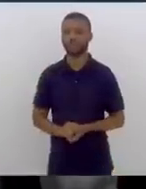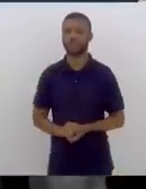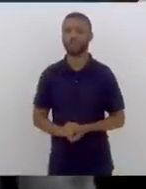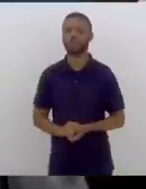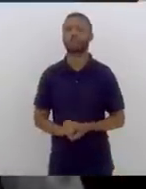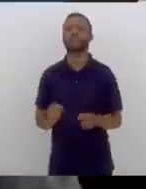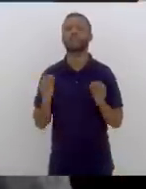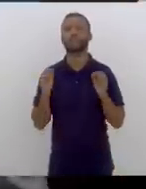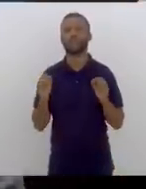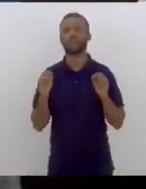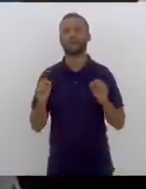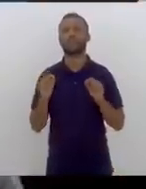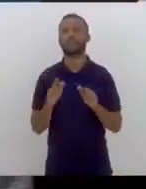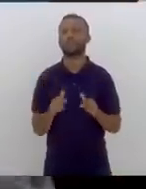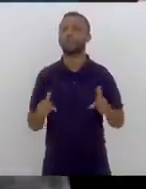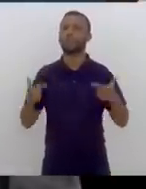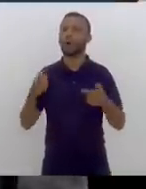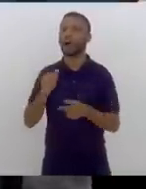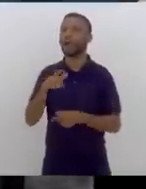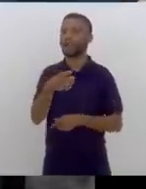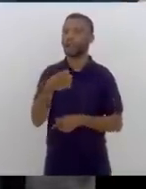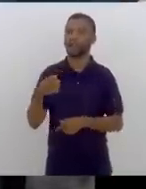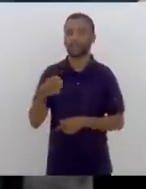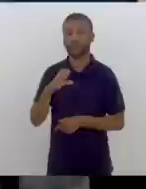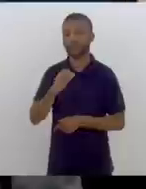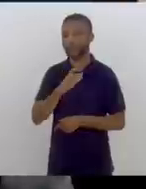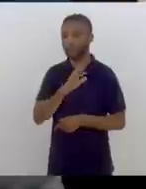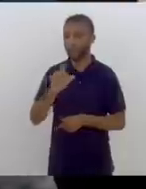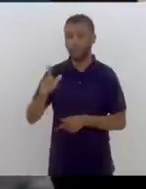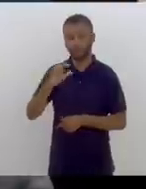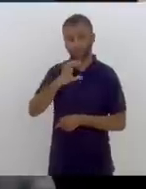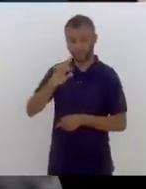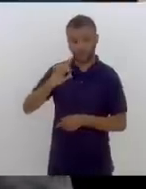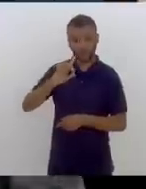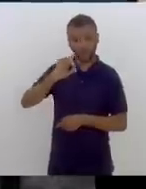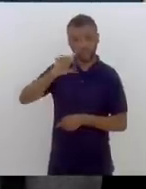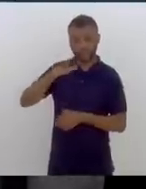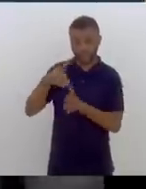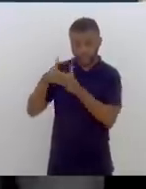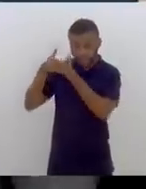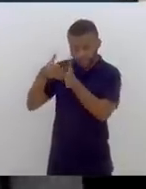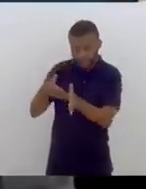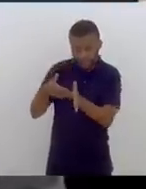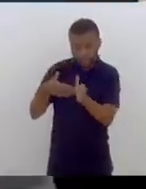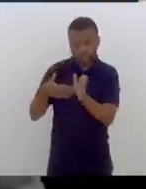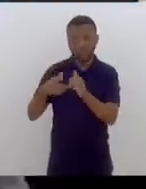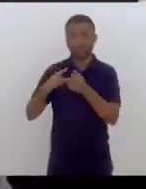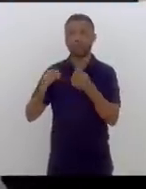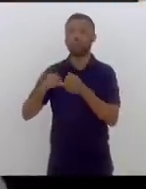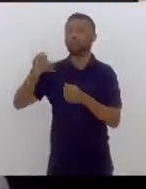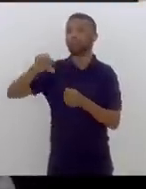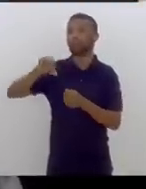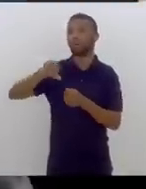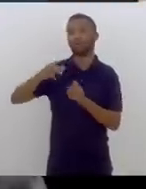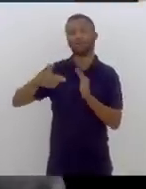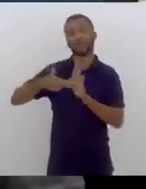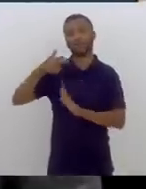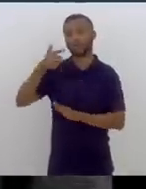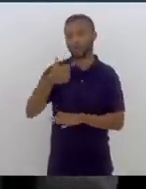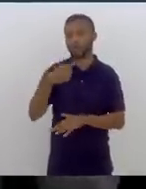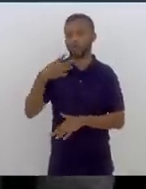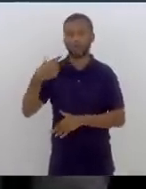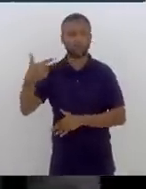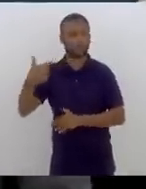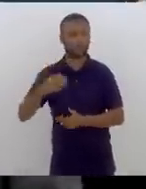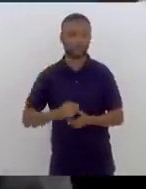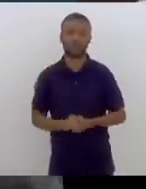Alex Cabral que é o coordenador disciplinar isso aí tá escrito lá no artigo 9º da resolução 242 Coronel